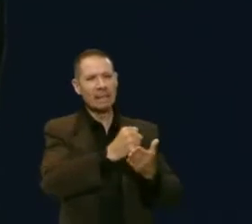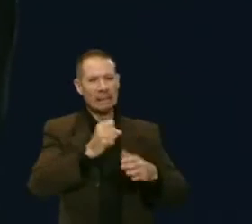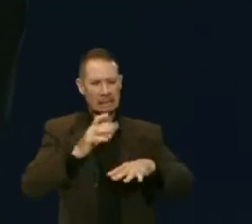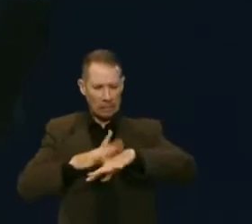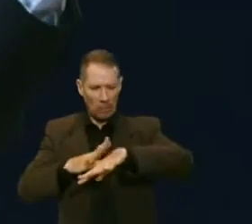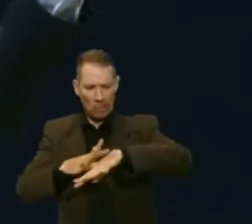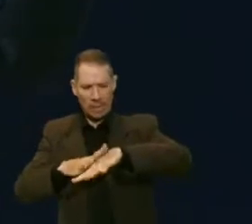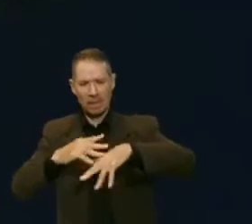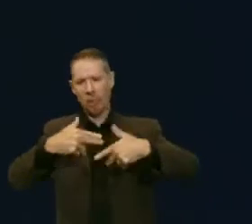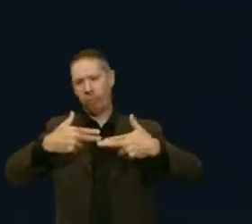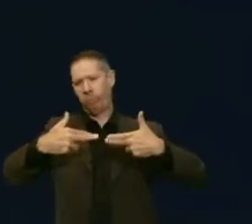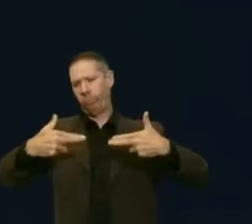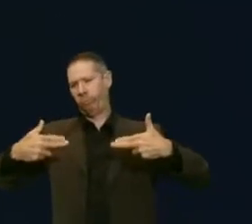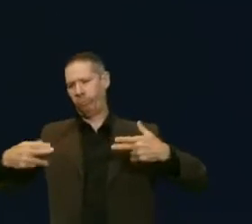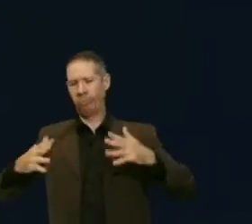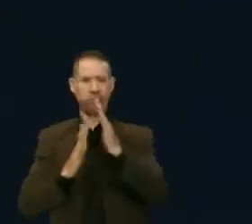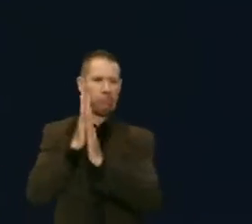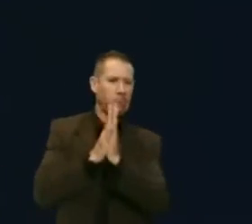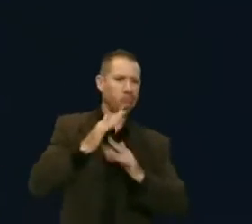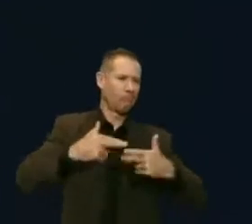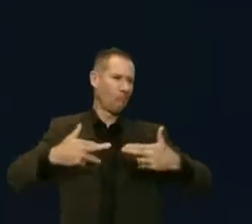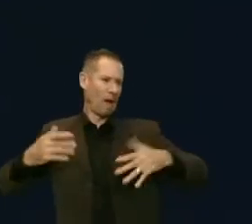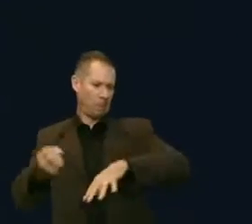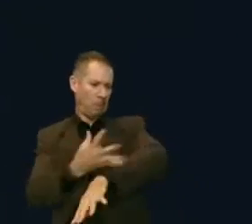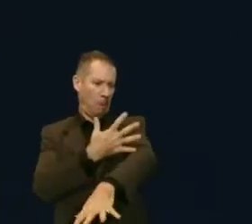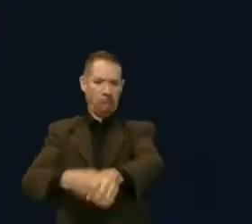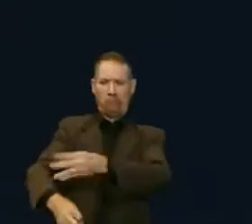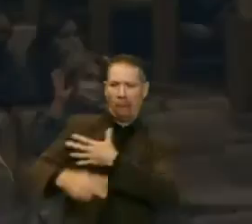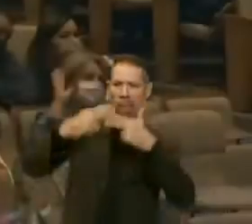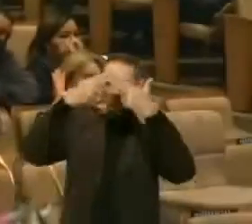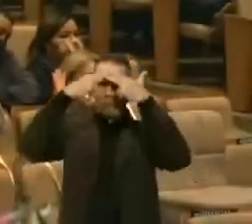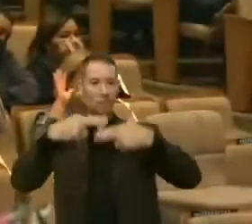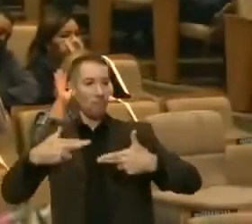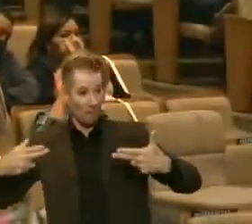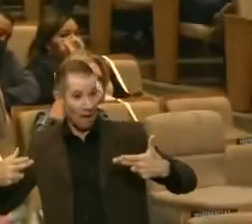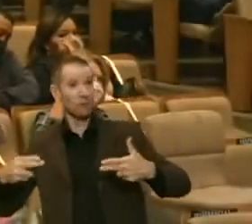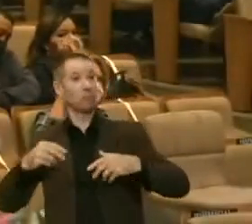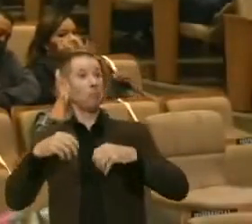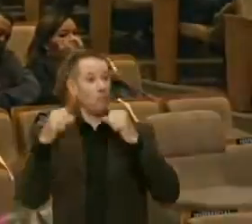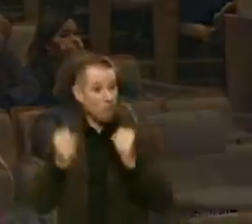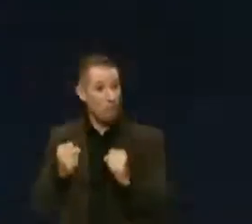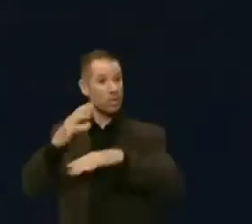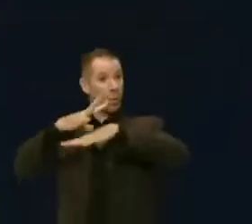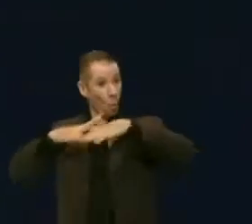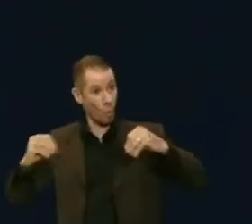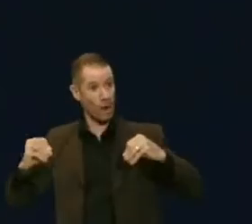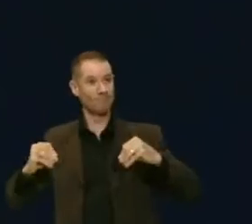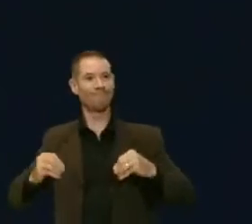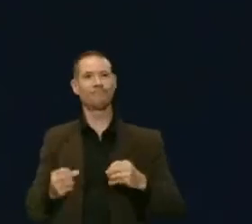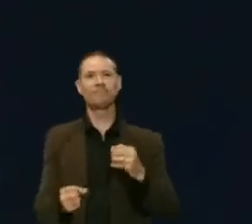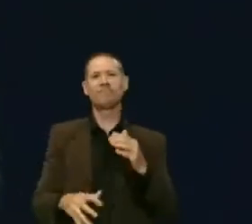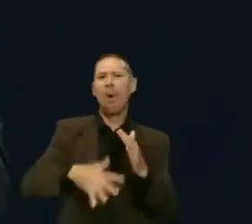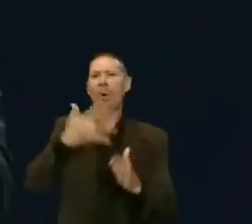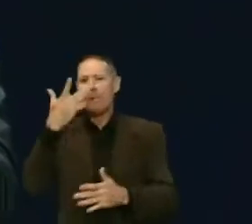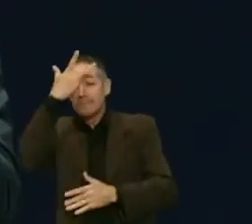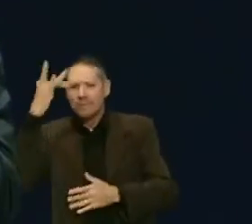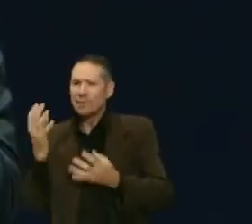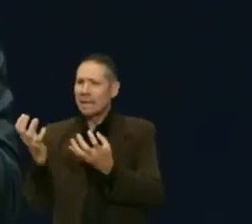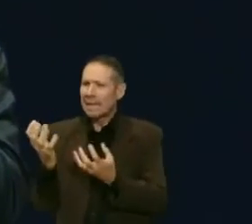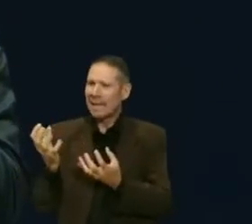feridas estão abertas. Quantos querem aprender da parte do Senhor assim? Em primeiro lugar, eu creio